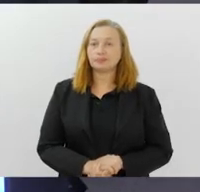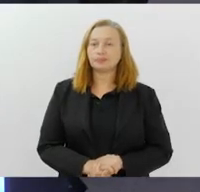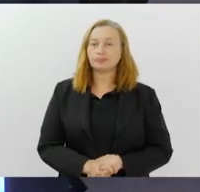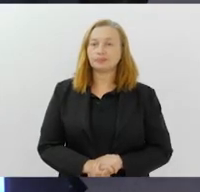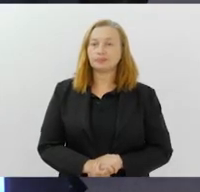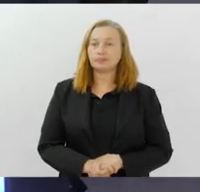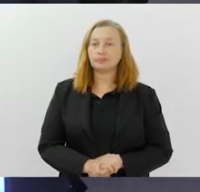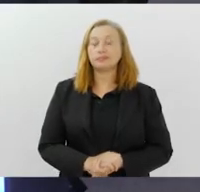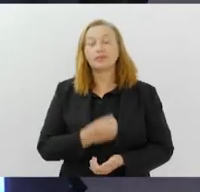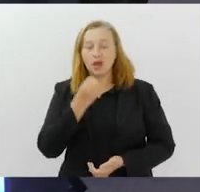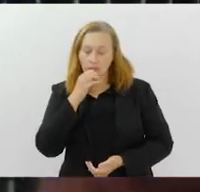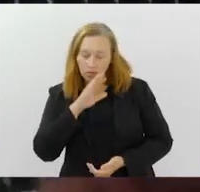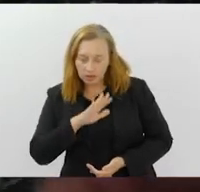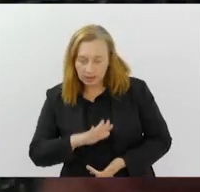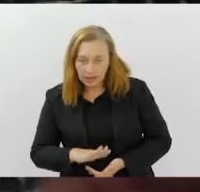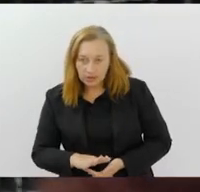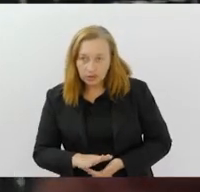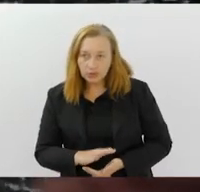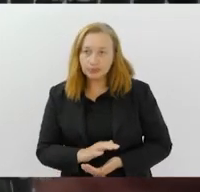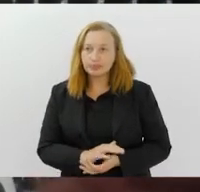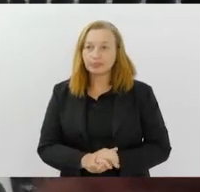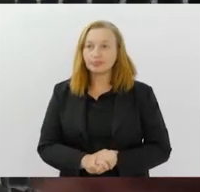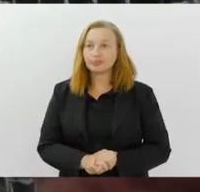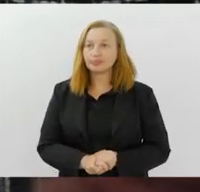tarde boa tarde